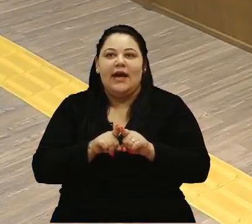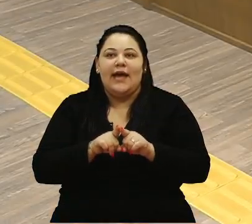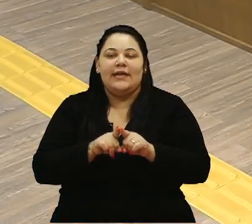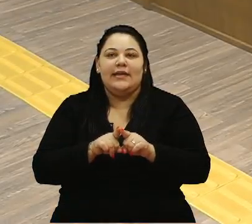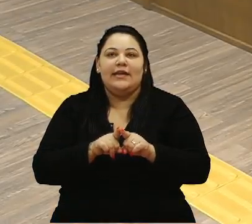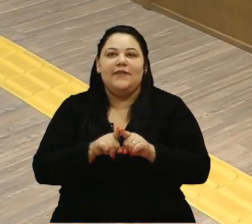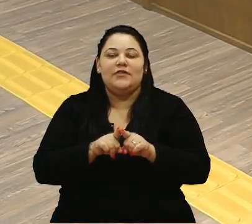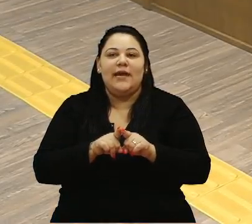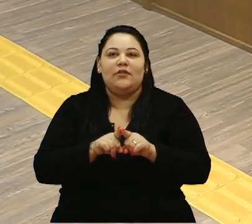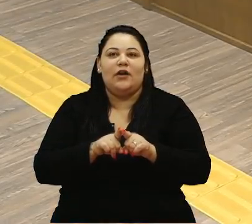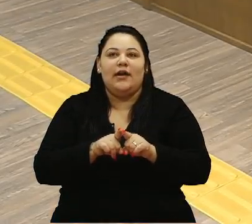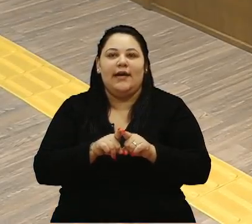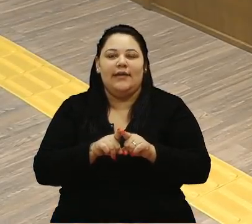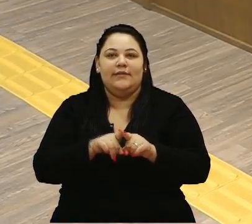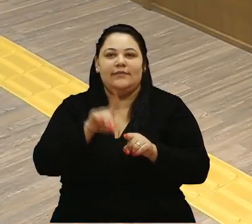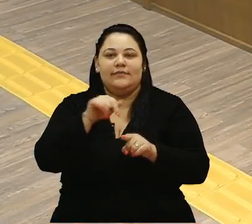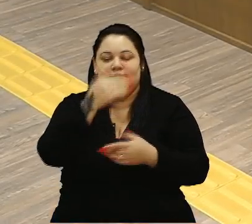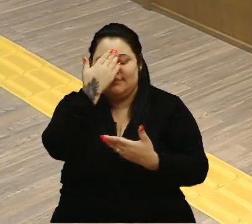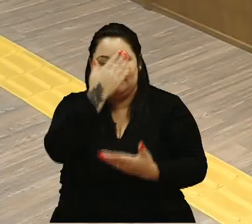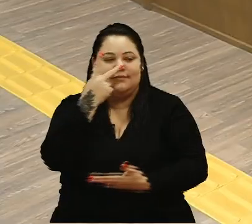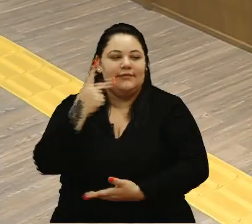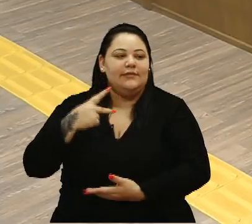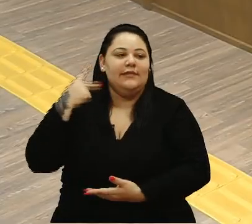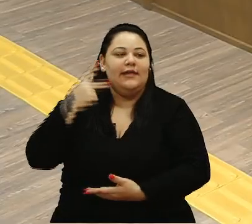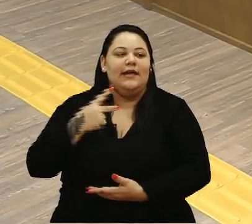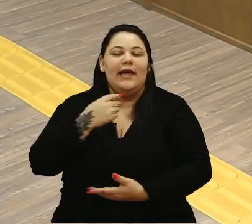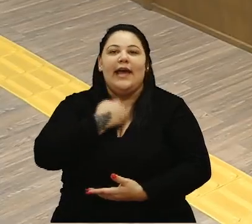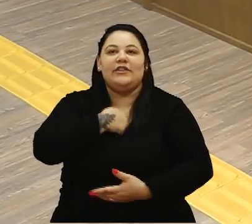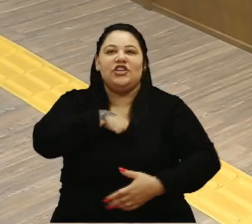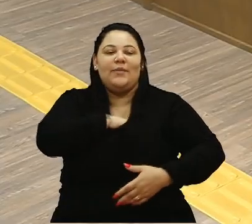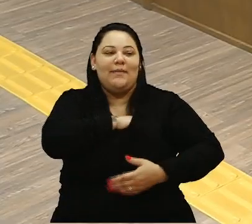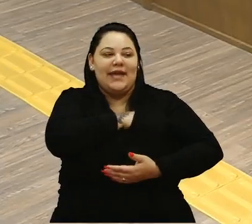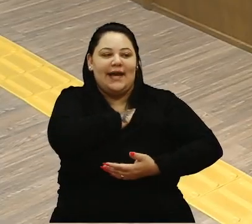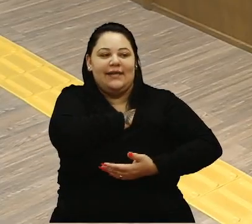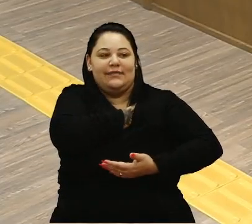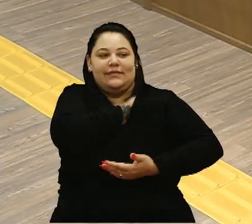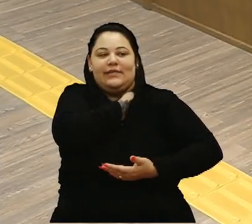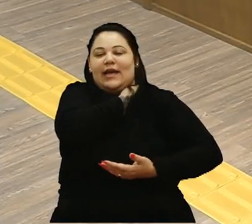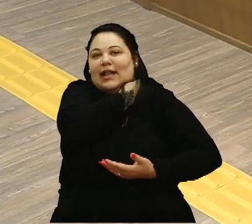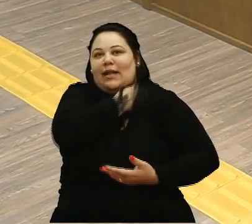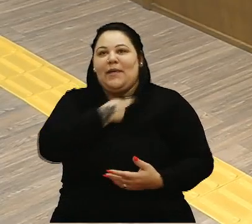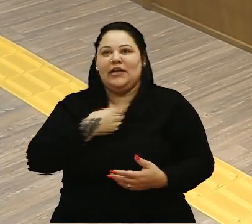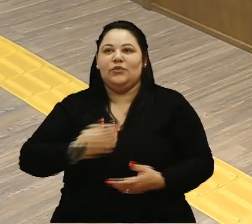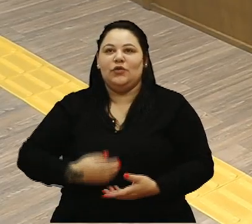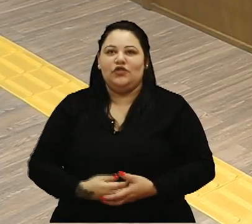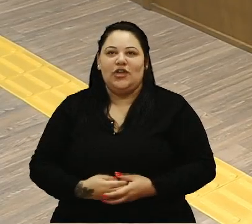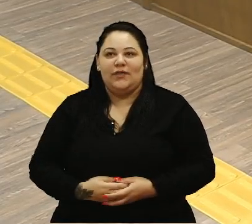vereador Andrés. Então, fica o convite para sábado, para o dia D aqui em